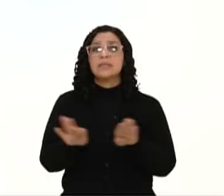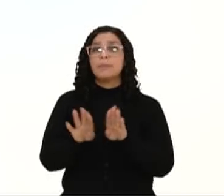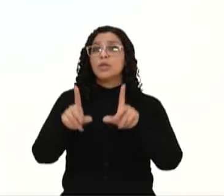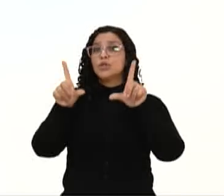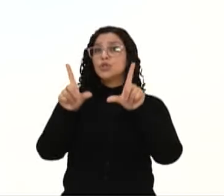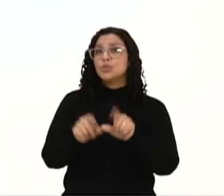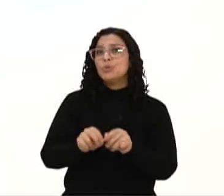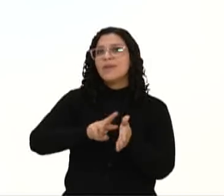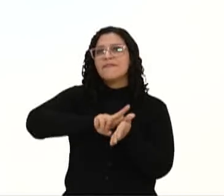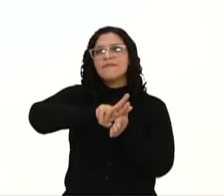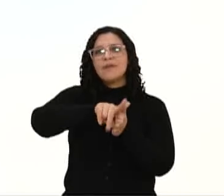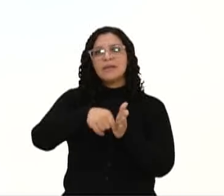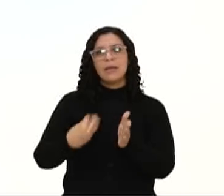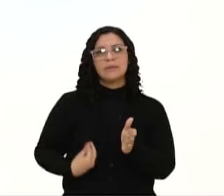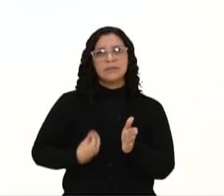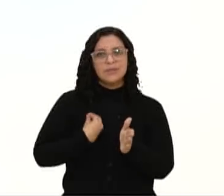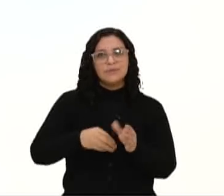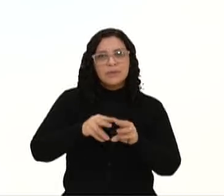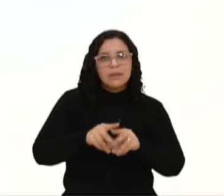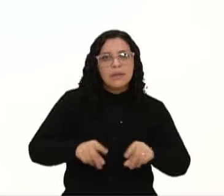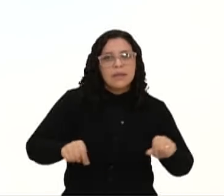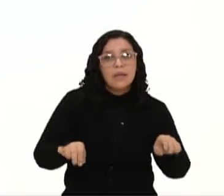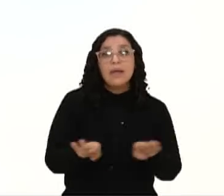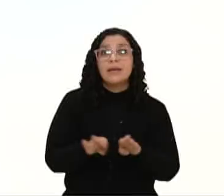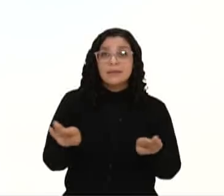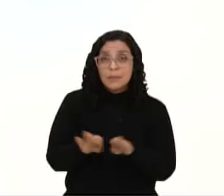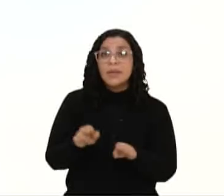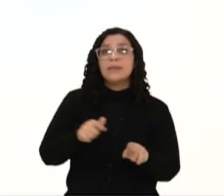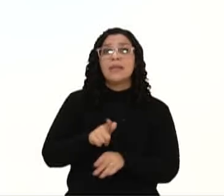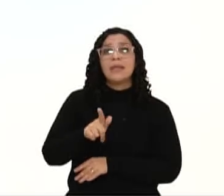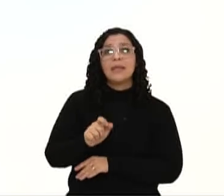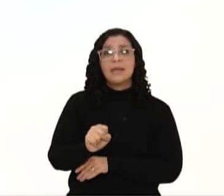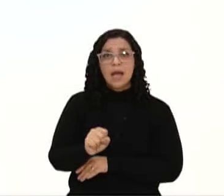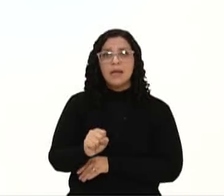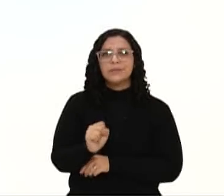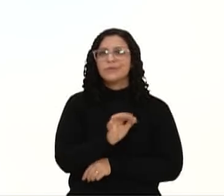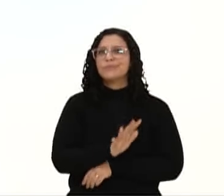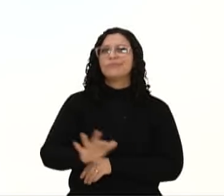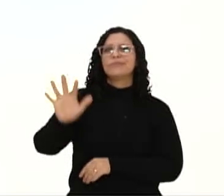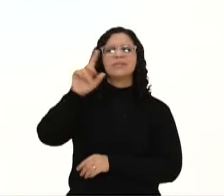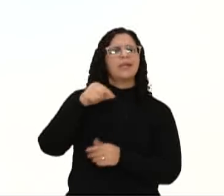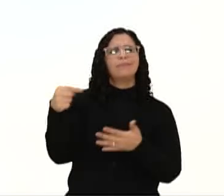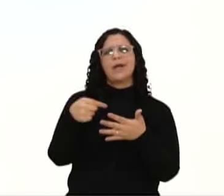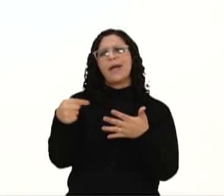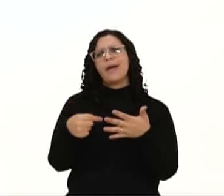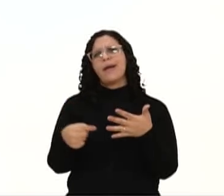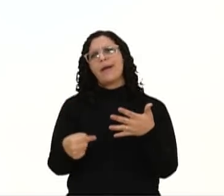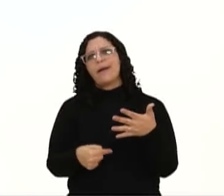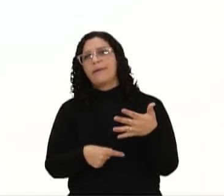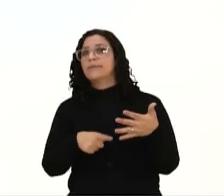Diminuição da biodiversidade, emissão de gases poluentes, tem outros relacionados, a gente podia falar de muitos outros que